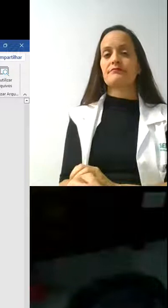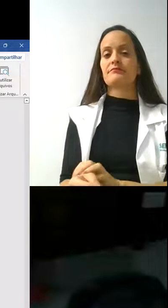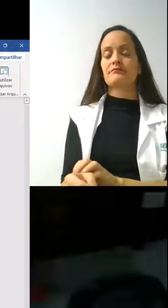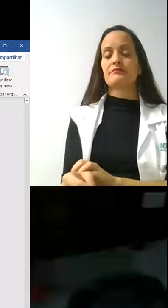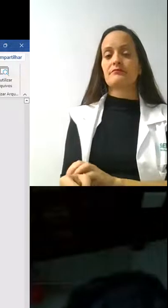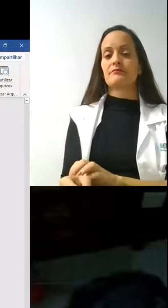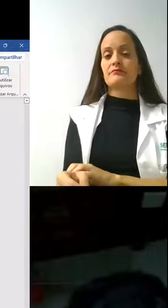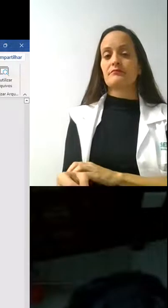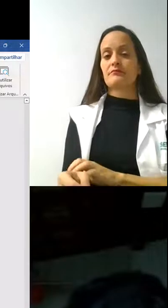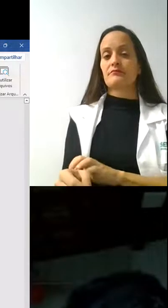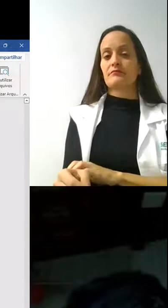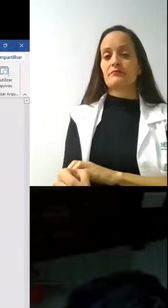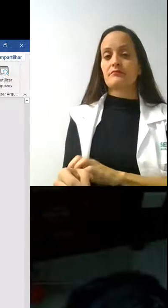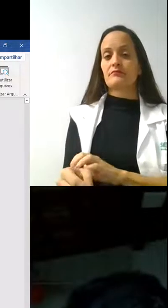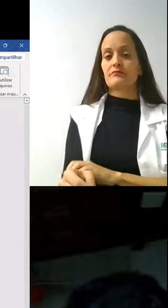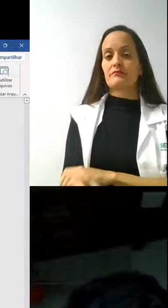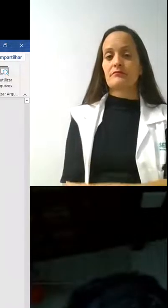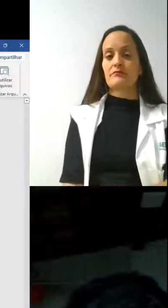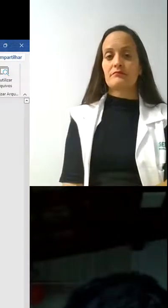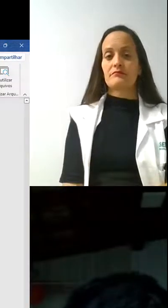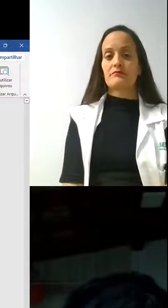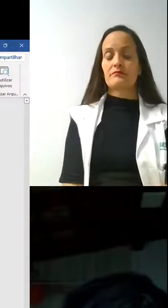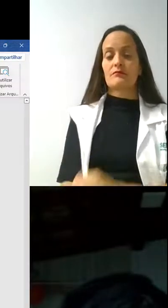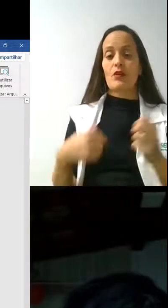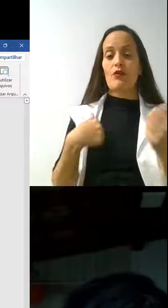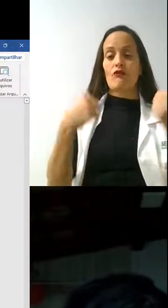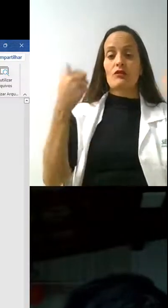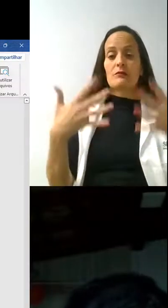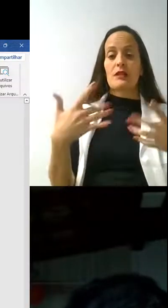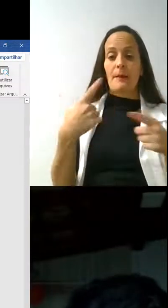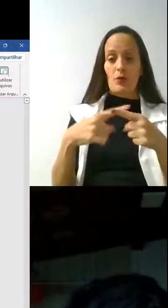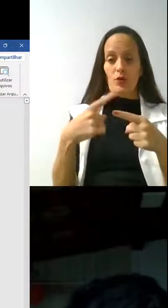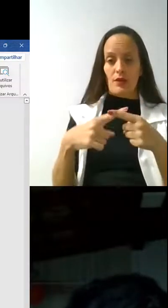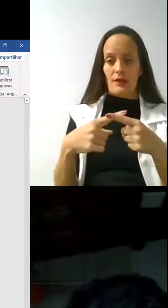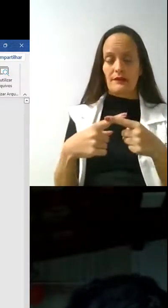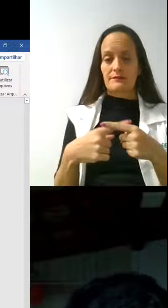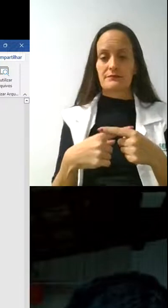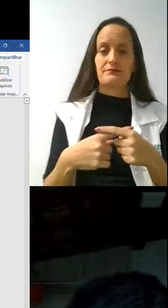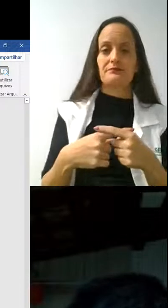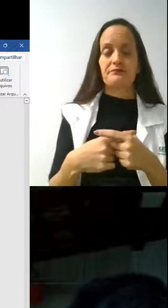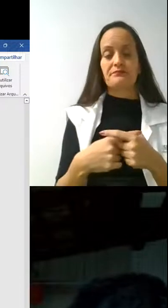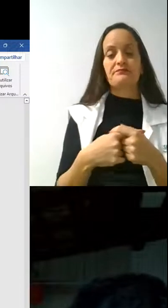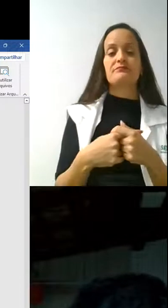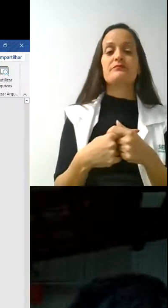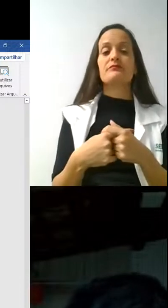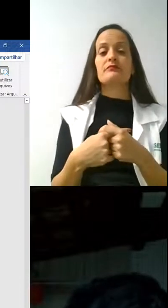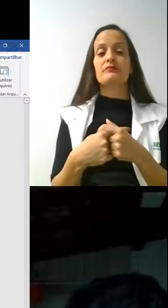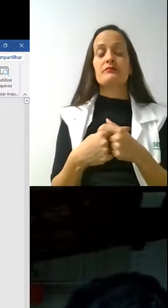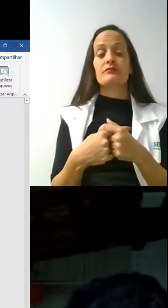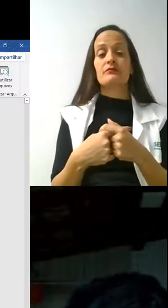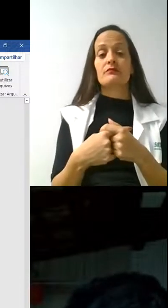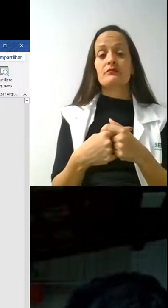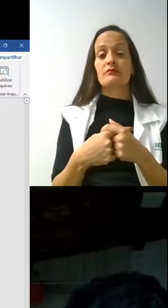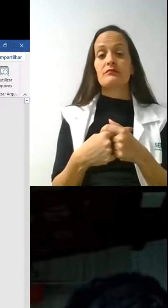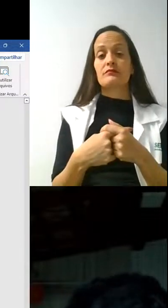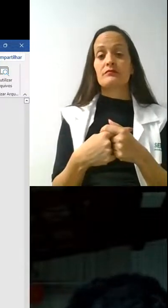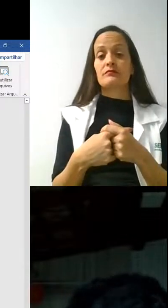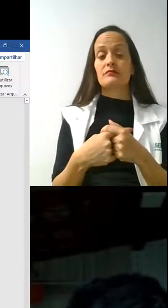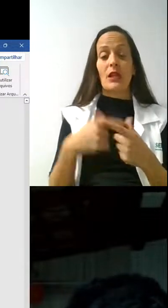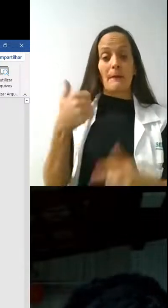vocês, né? Então, vou explicar o porquê, ó. Primeiro, na tabela, você vai colocar qual que é o número do poste que você